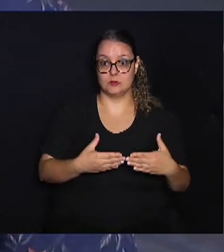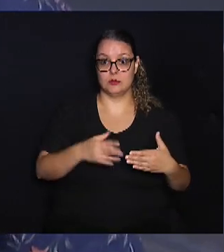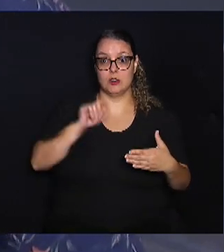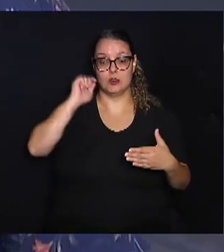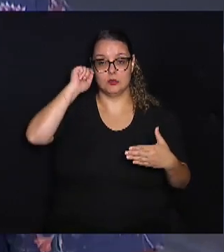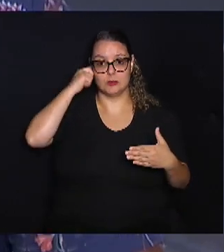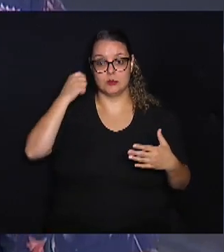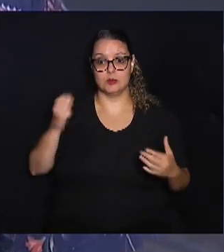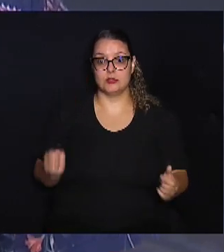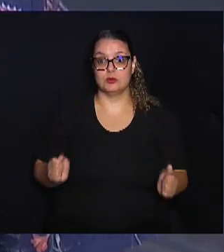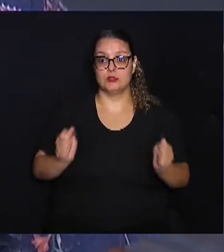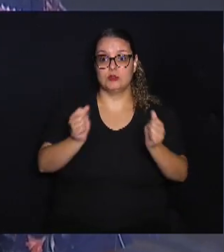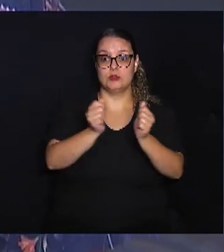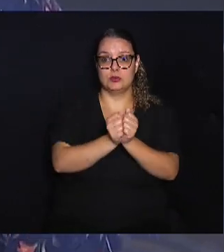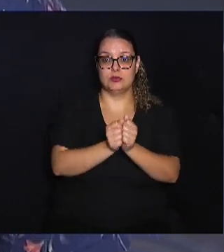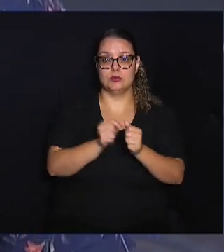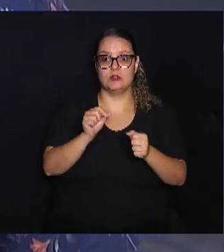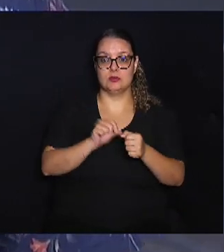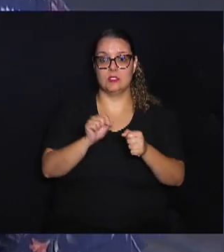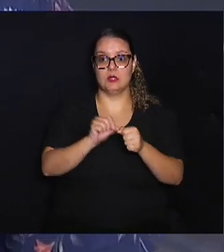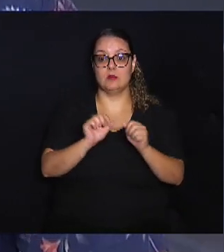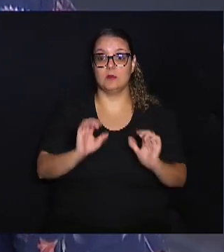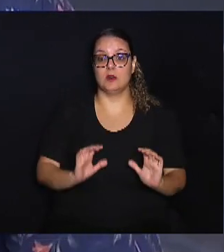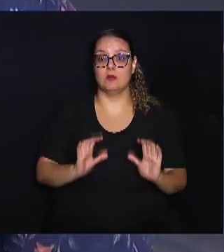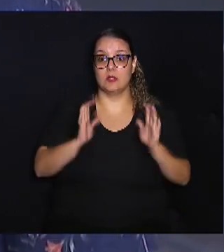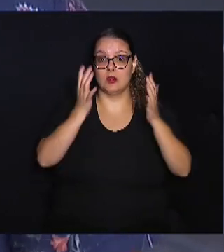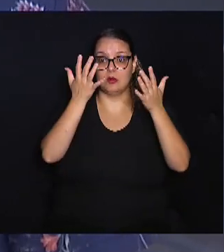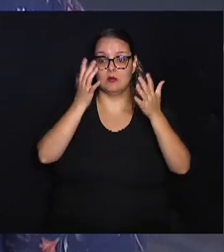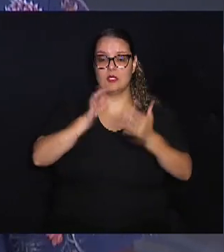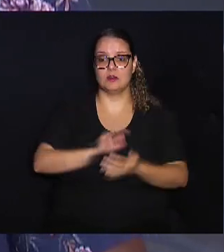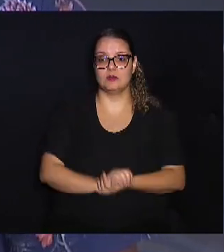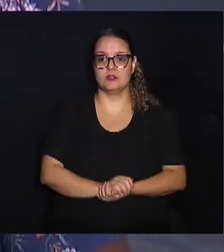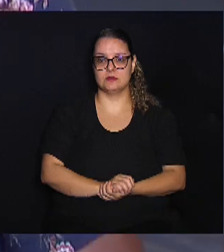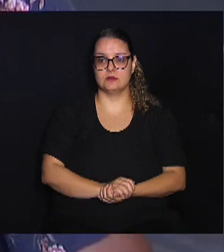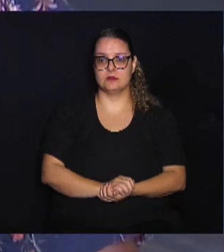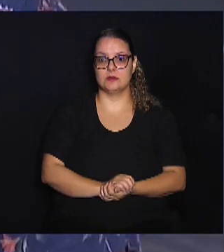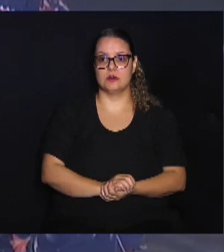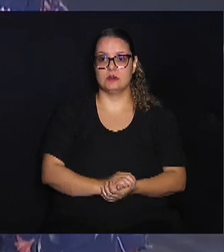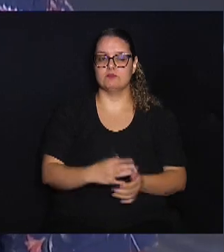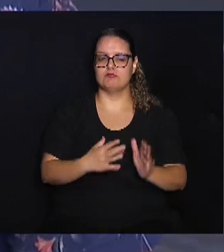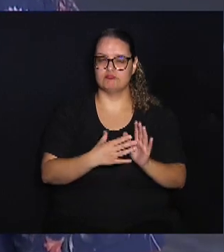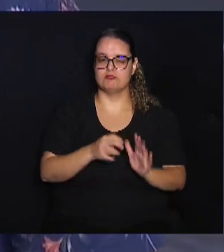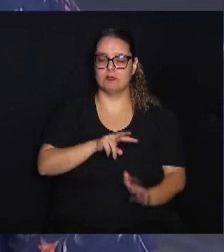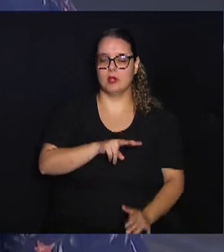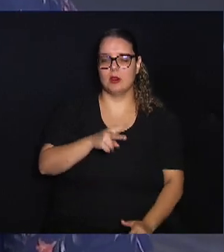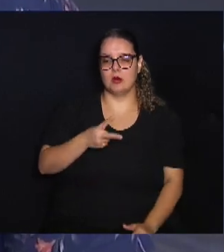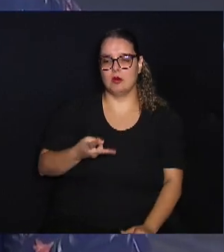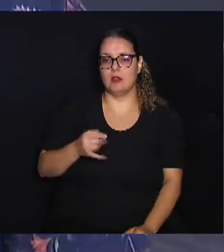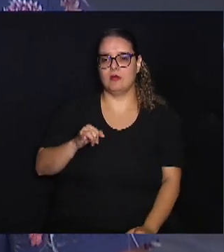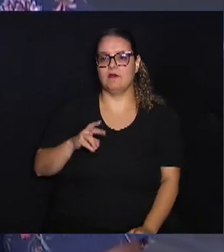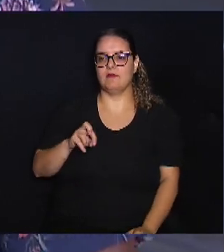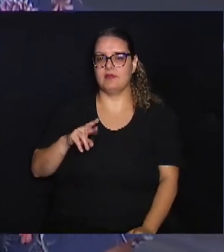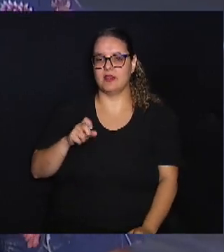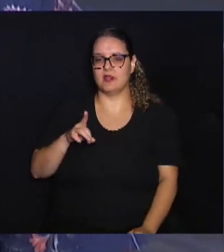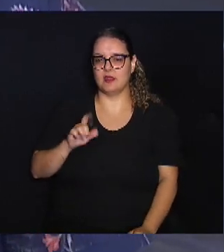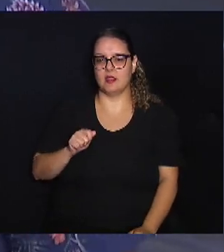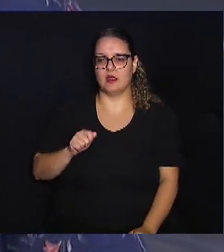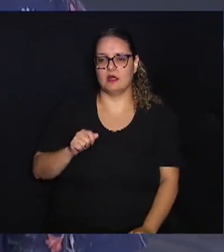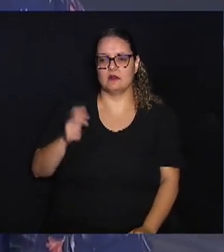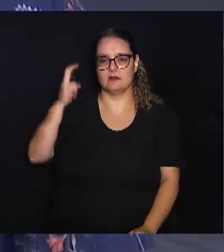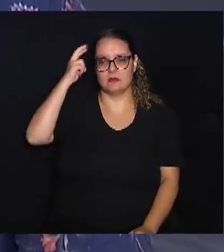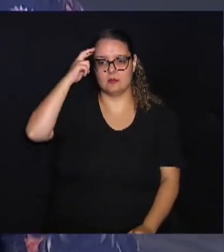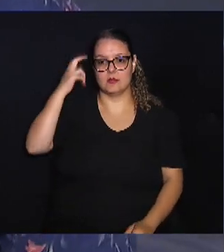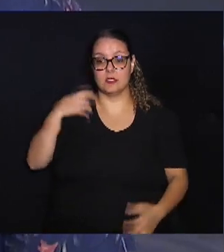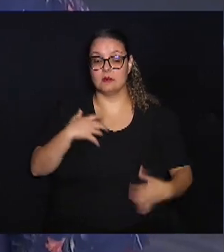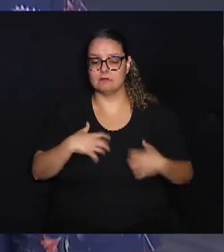que se junta para realizar um festival que vem nos moldes de uma virada cultural. Mas a nossa inquietação era que a